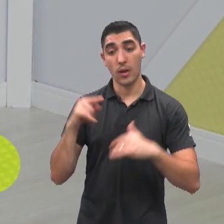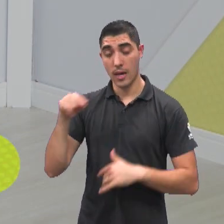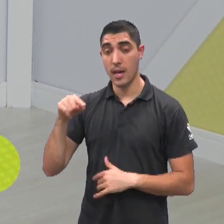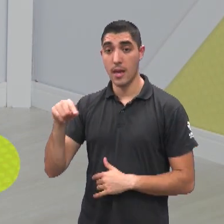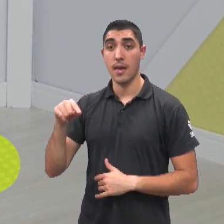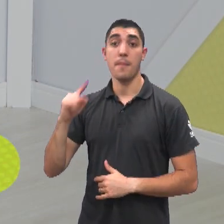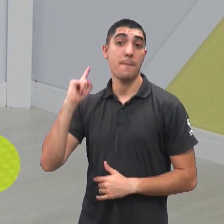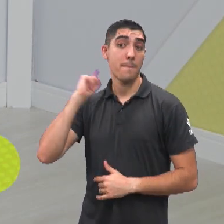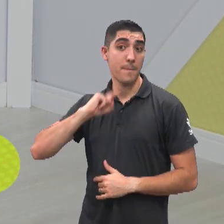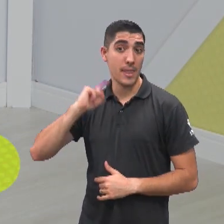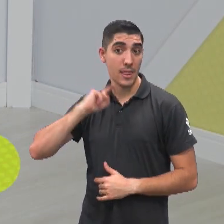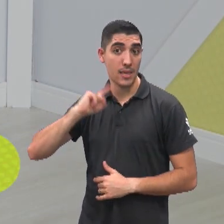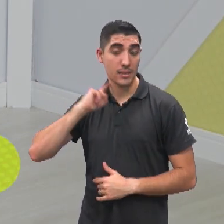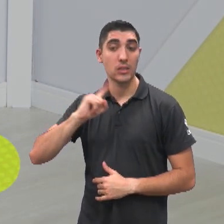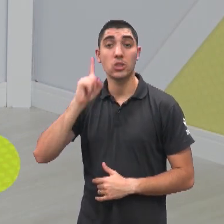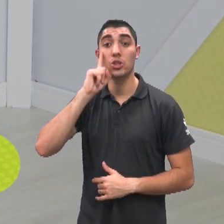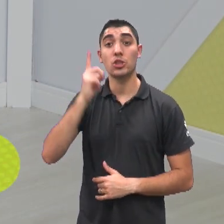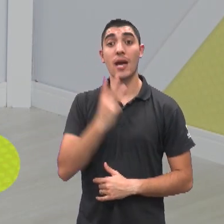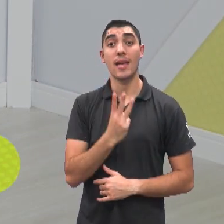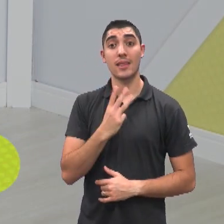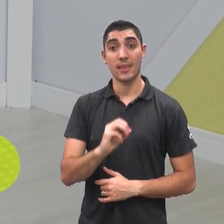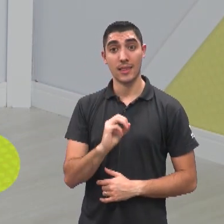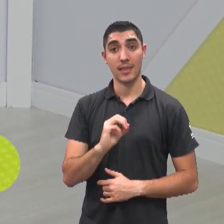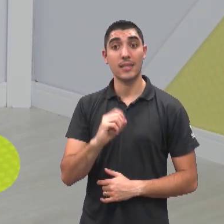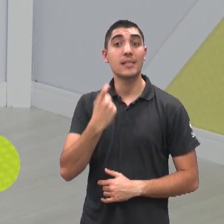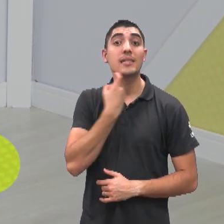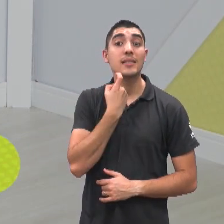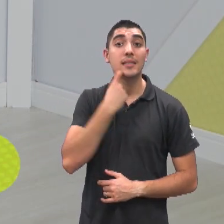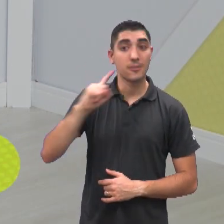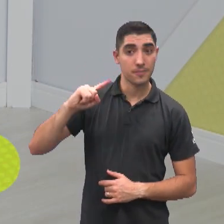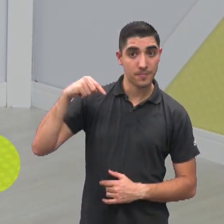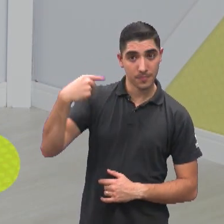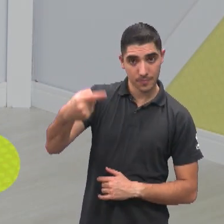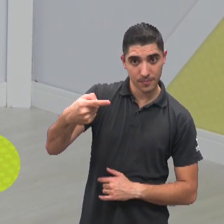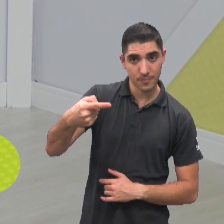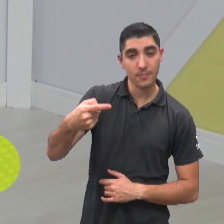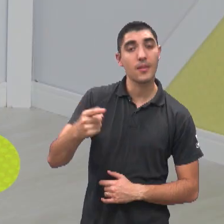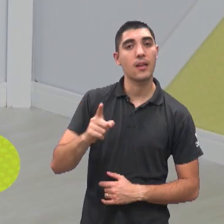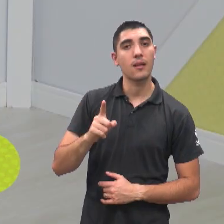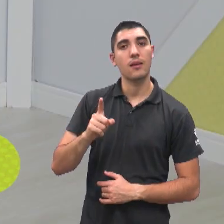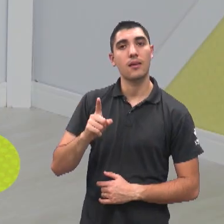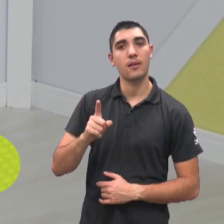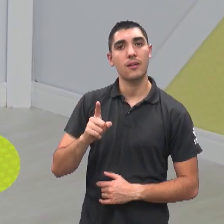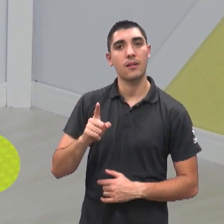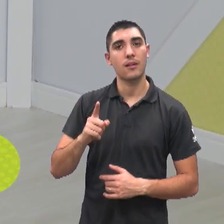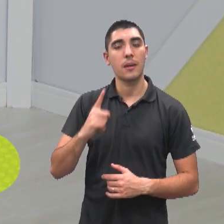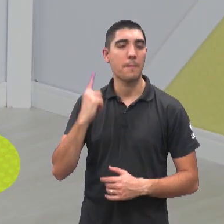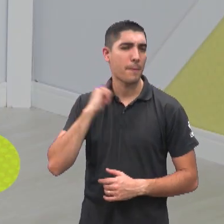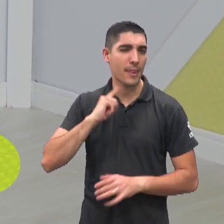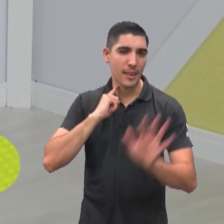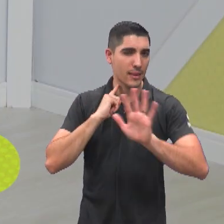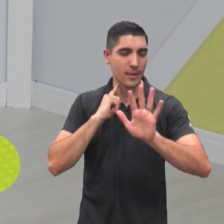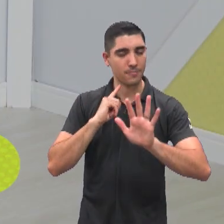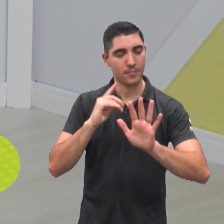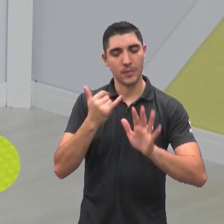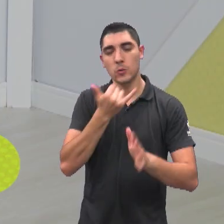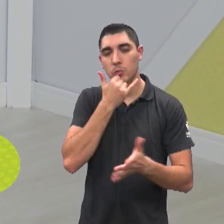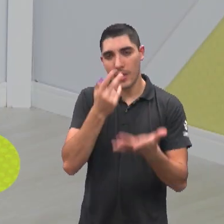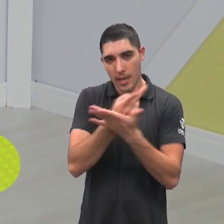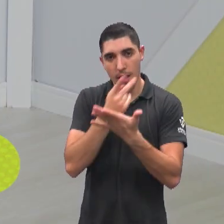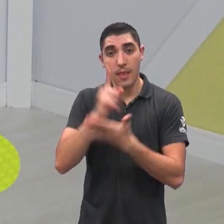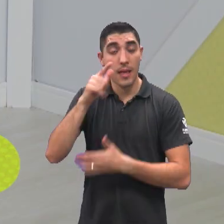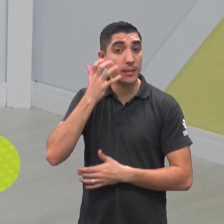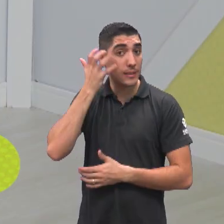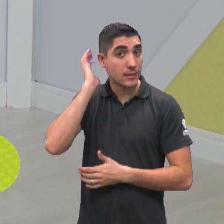no dia 30, próxima sexta-feira, lá em Santo André. Falei Minas, perdão, contra o Santo André, desculpa,